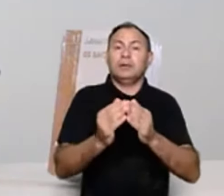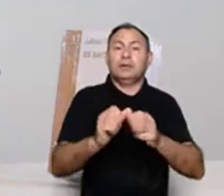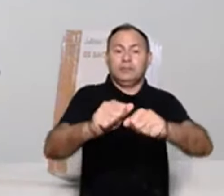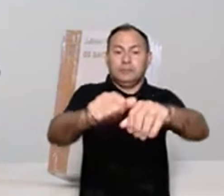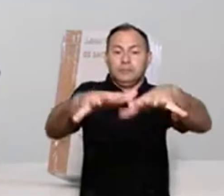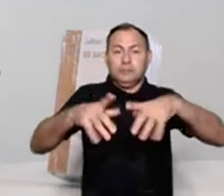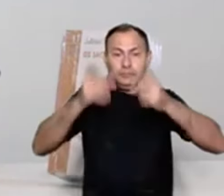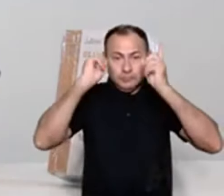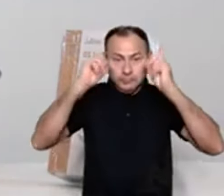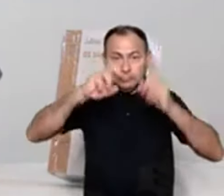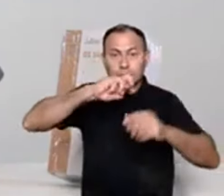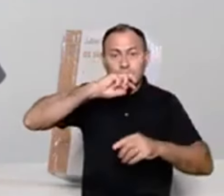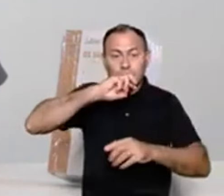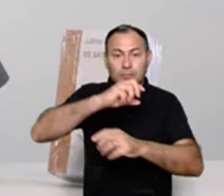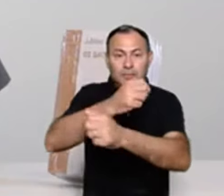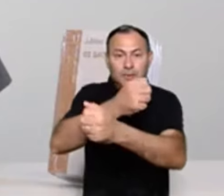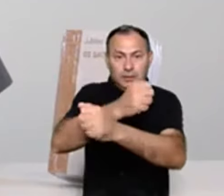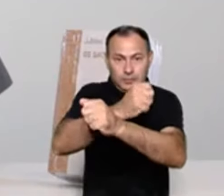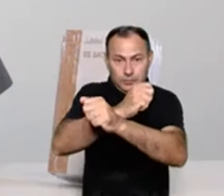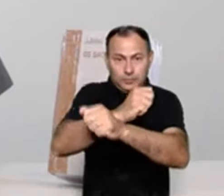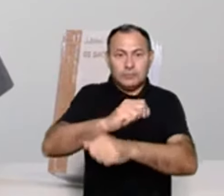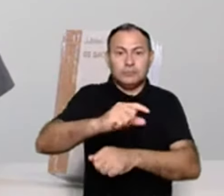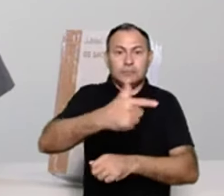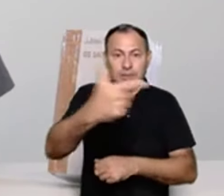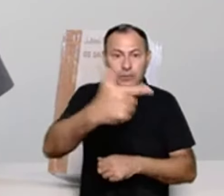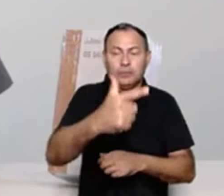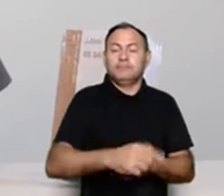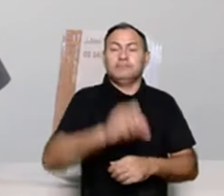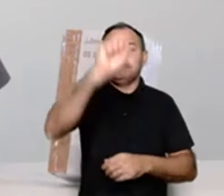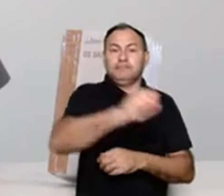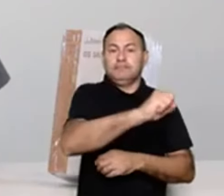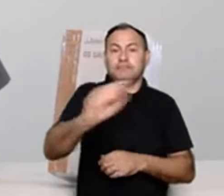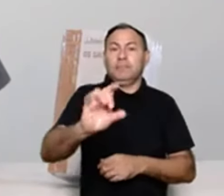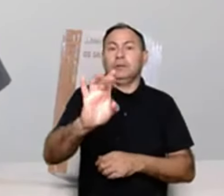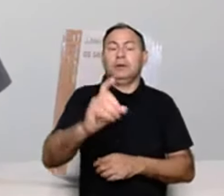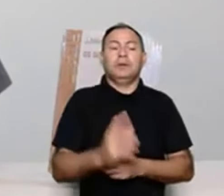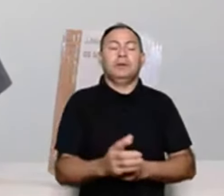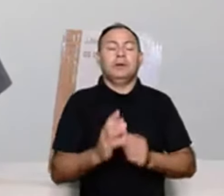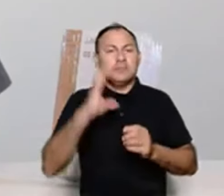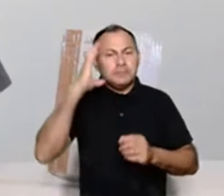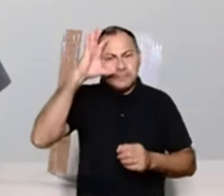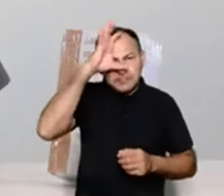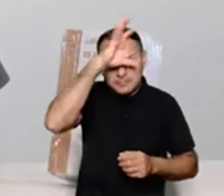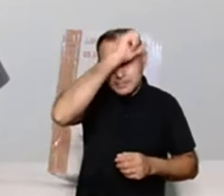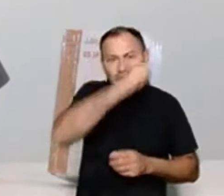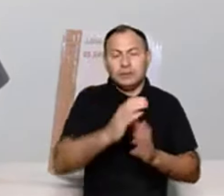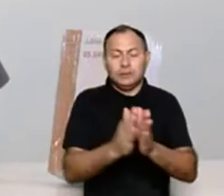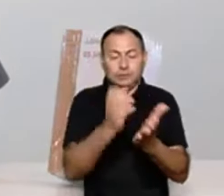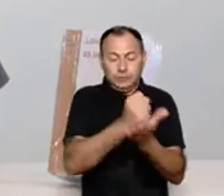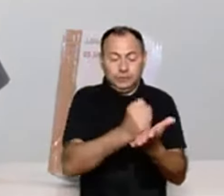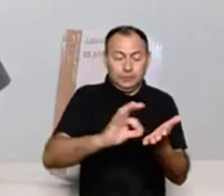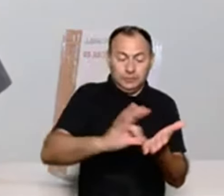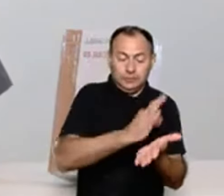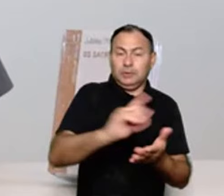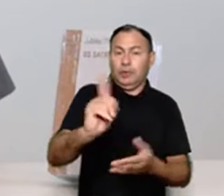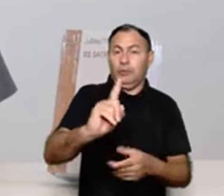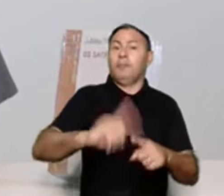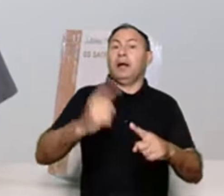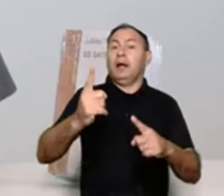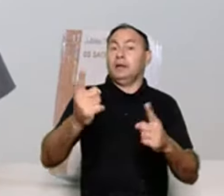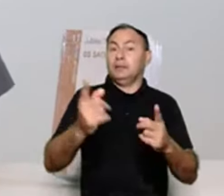também do Conselho Vaticano II, para que este sacramento não pudesse apenas ter uma compreensão de contrato,